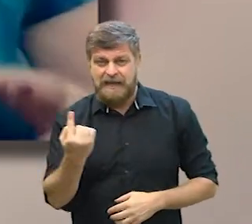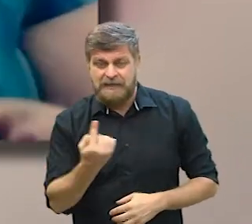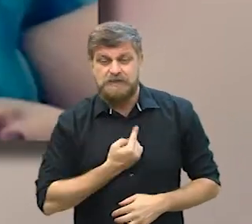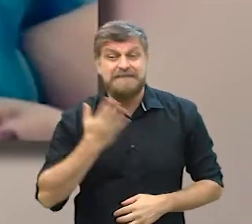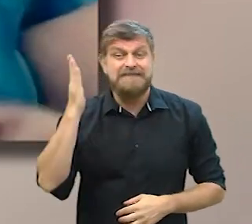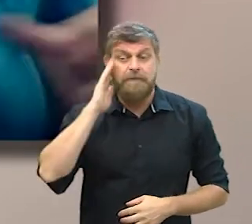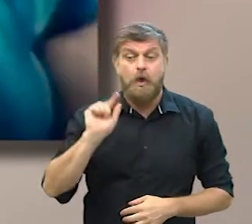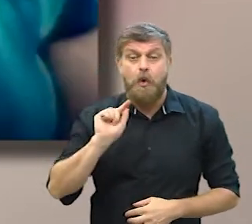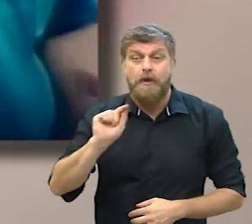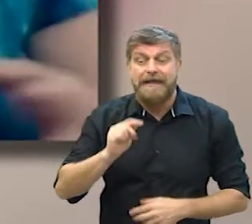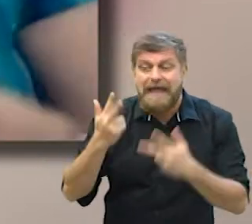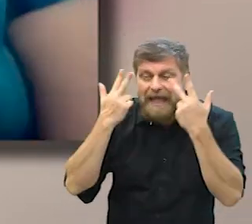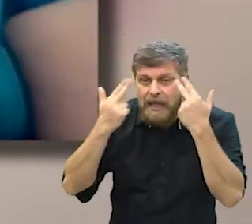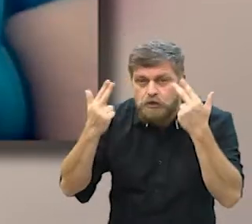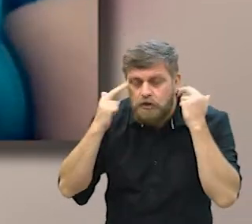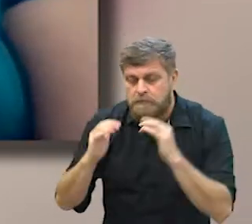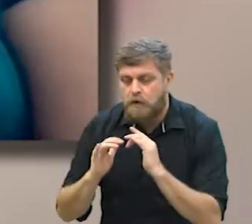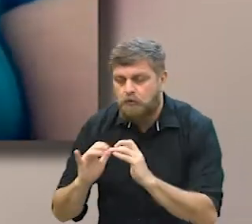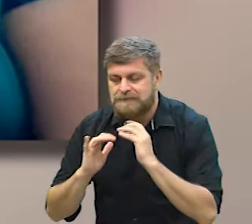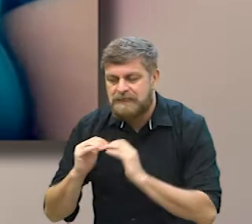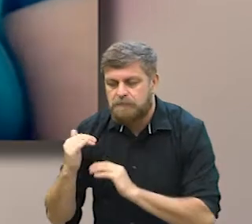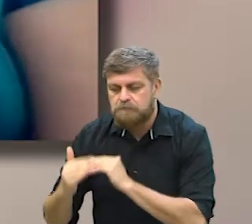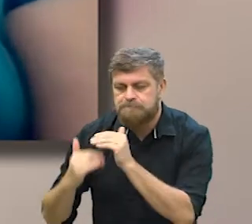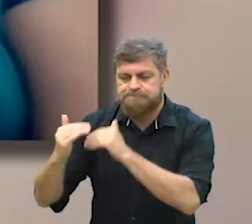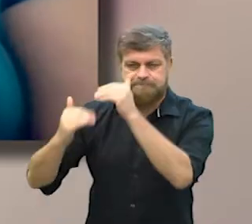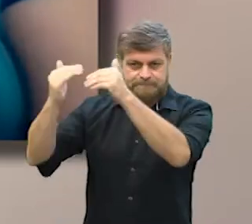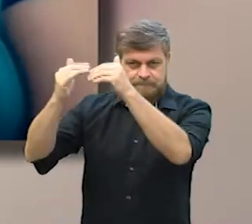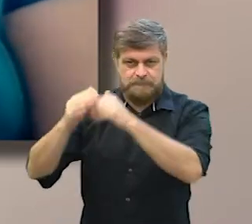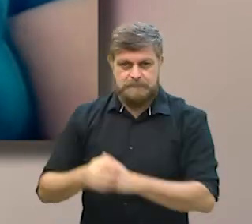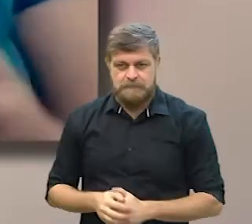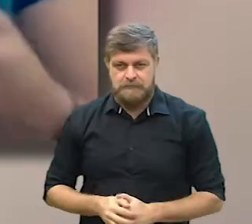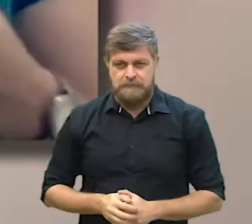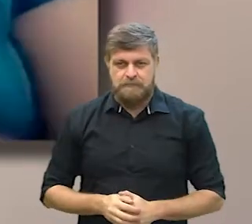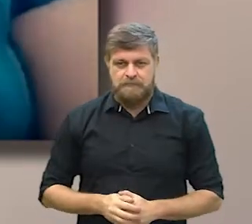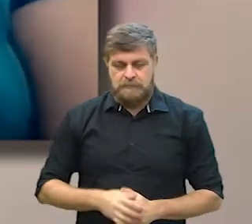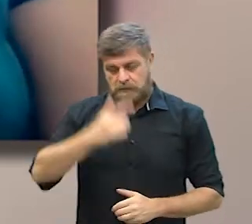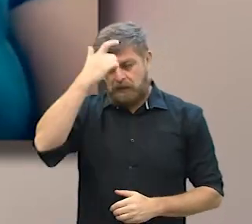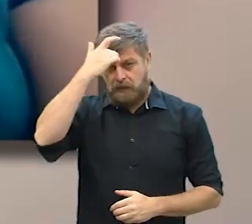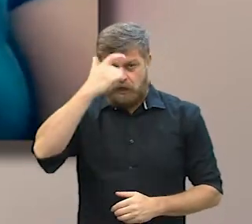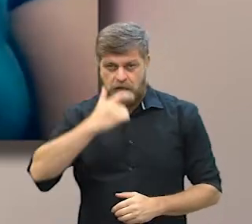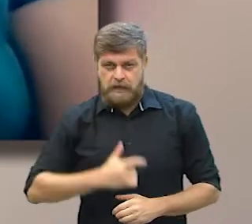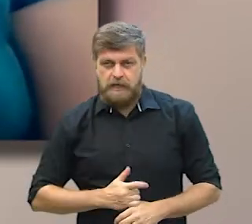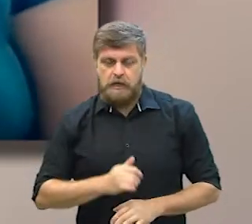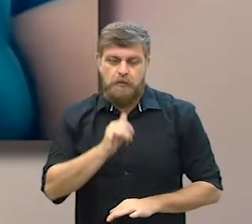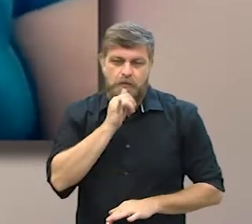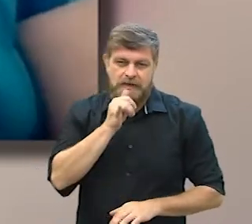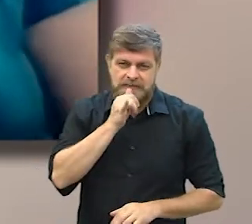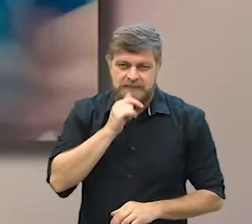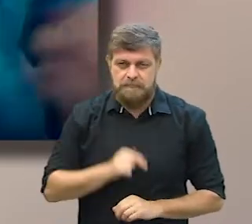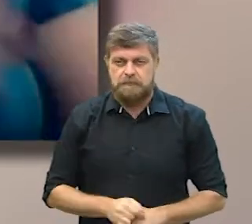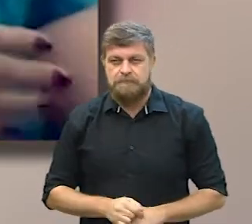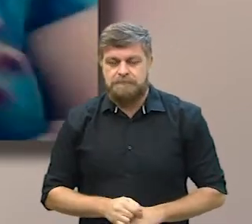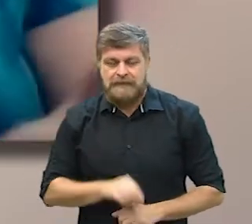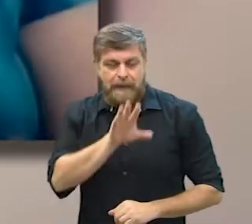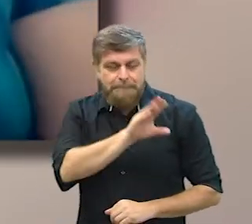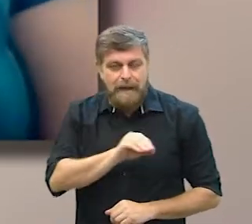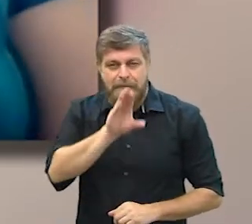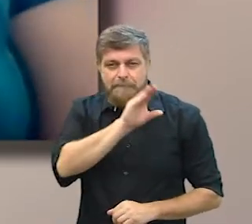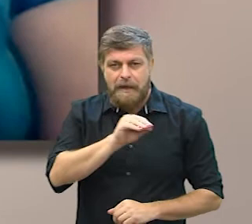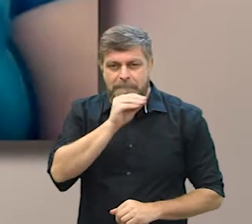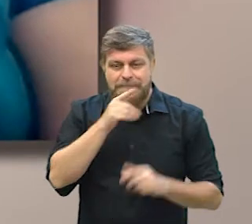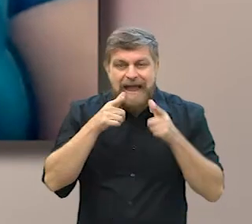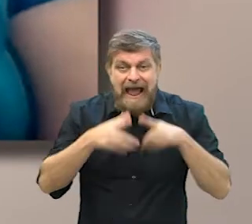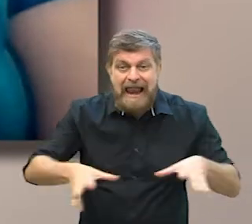temos um parâmetro do que é o desenvolvimento normal. Então, e eu, na questão, né, do desenvolvimento aí